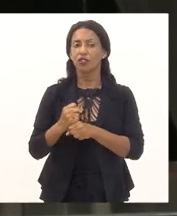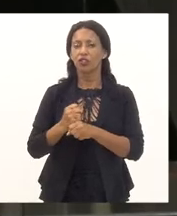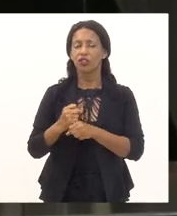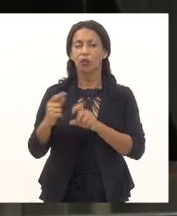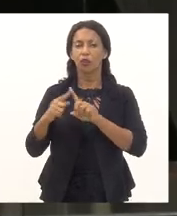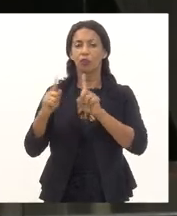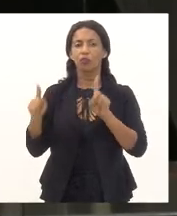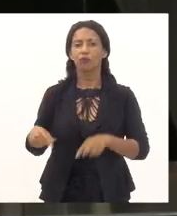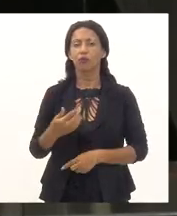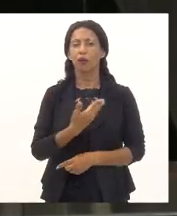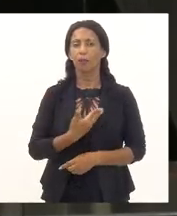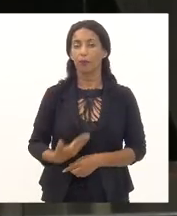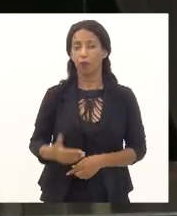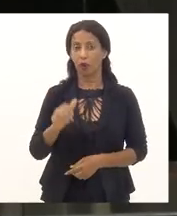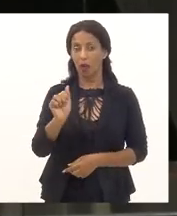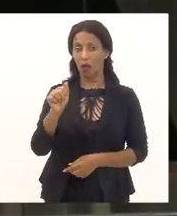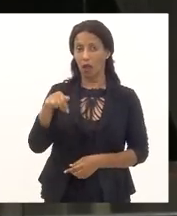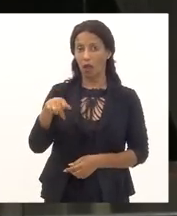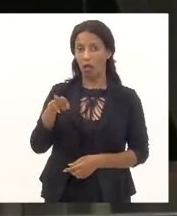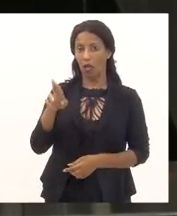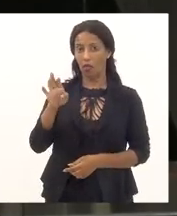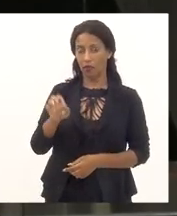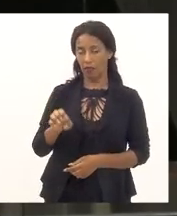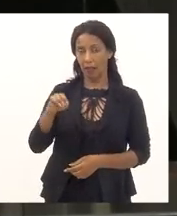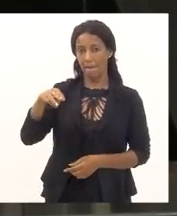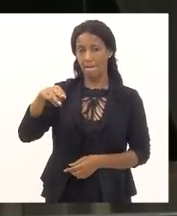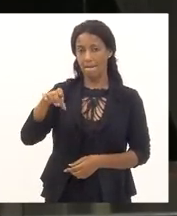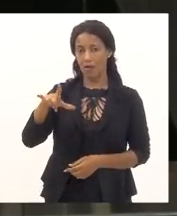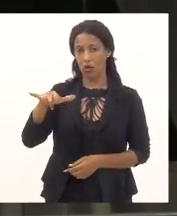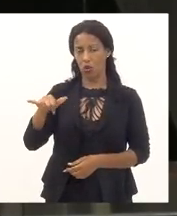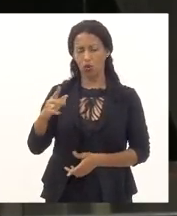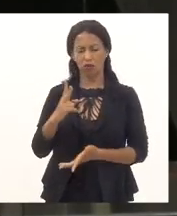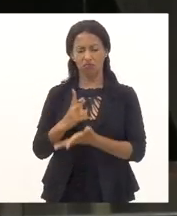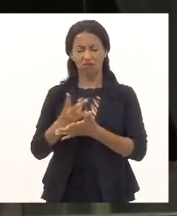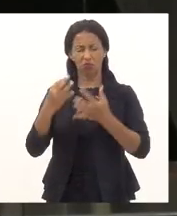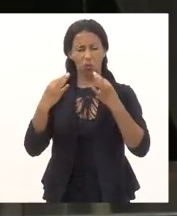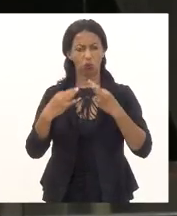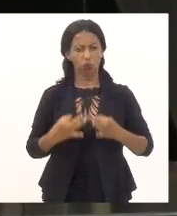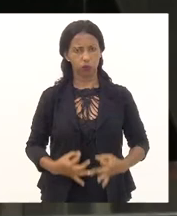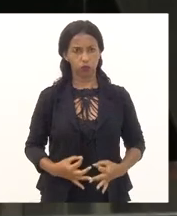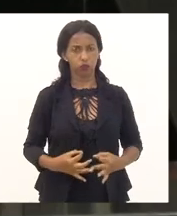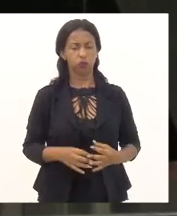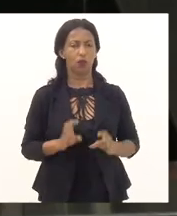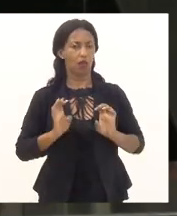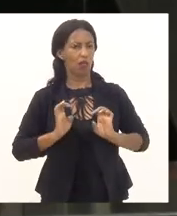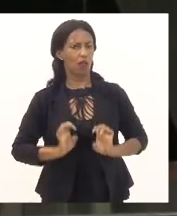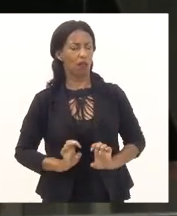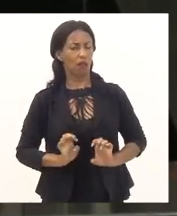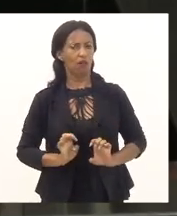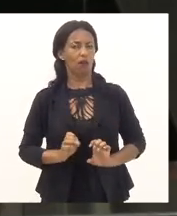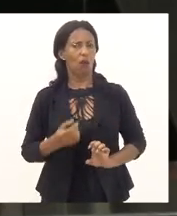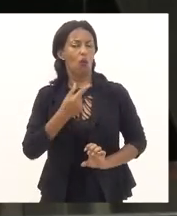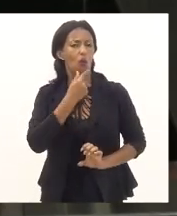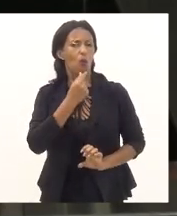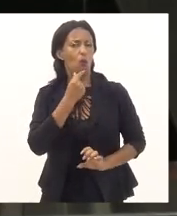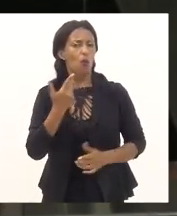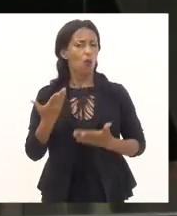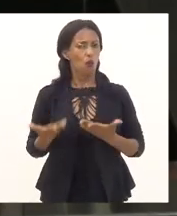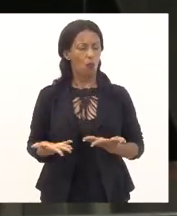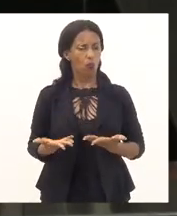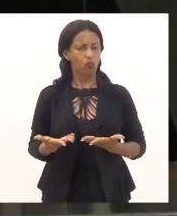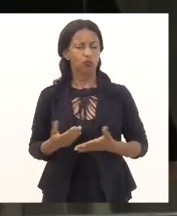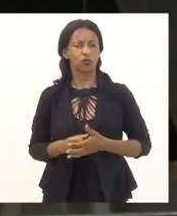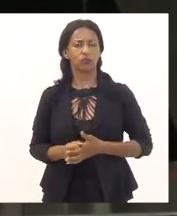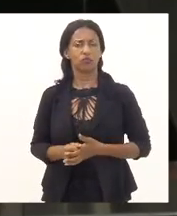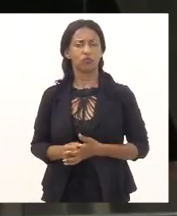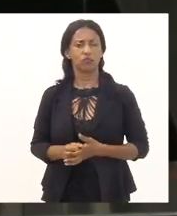servidor público, André Mendonça sempre teve uma conduta ilibada, um homem com uma conduta